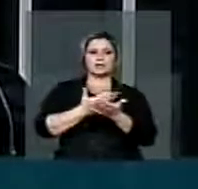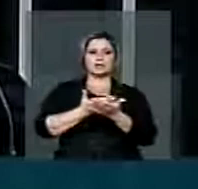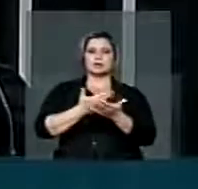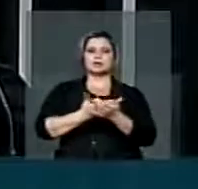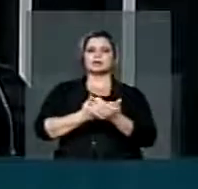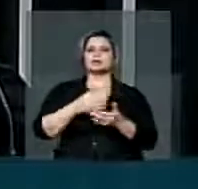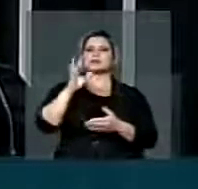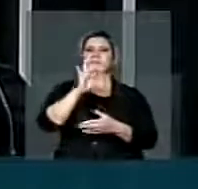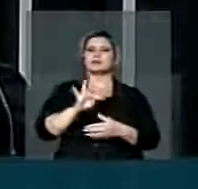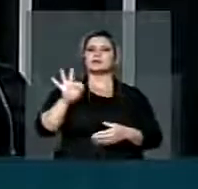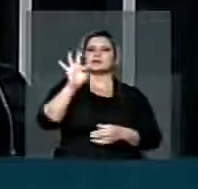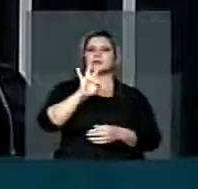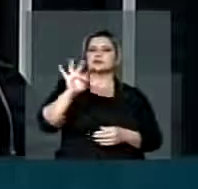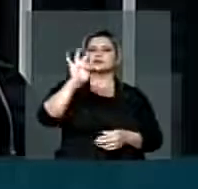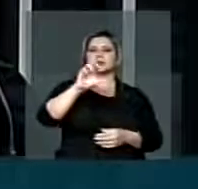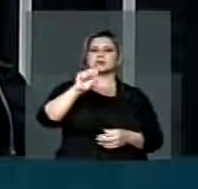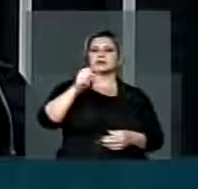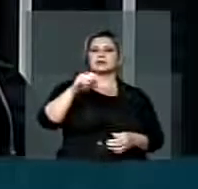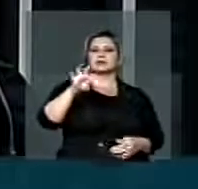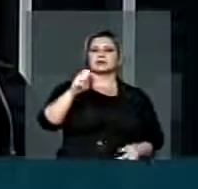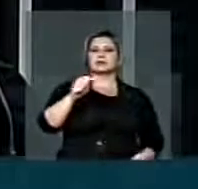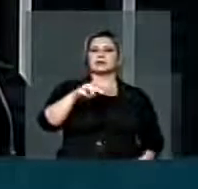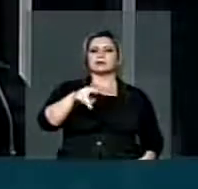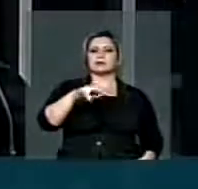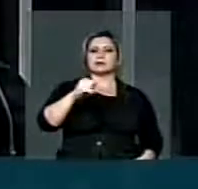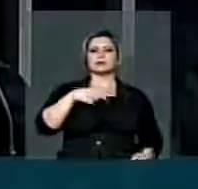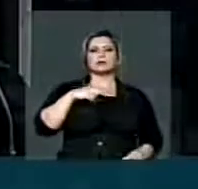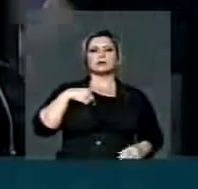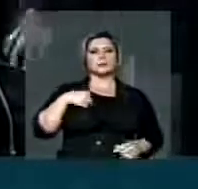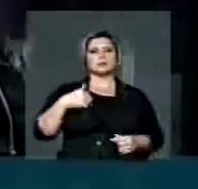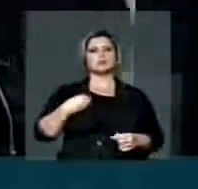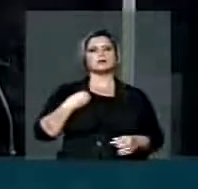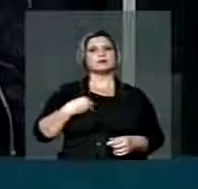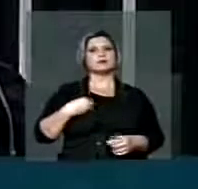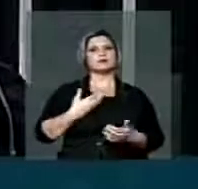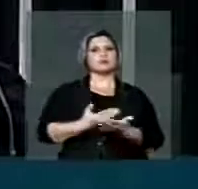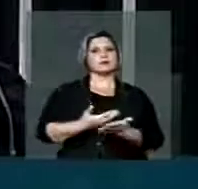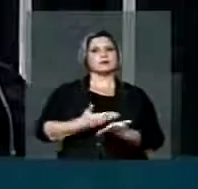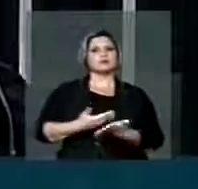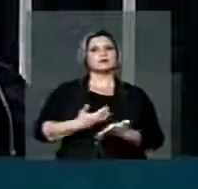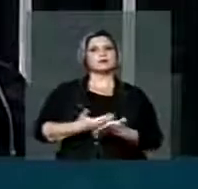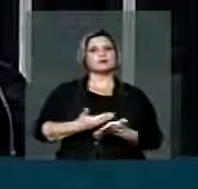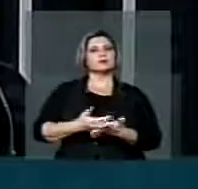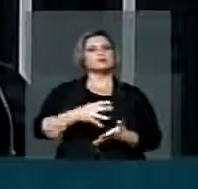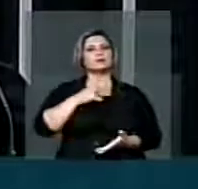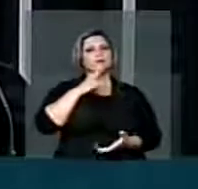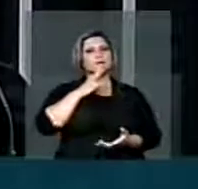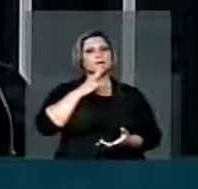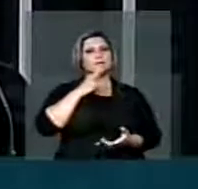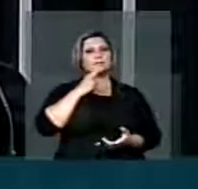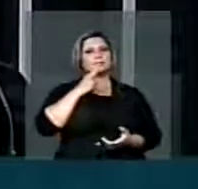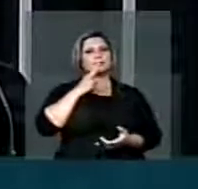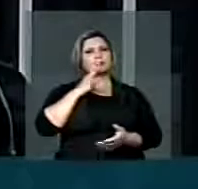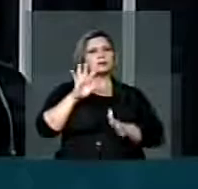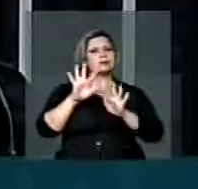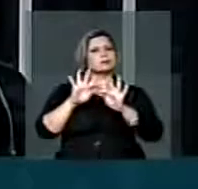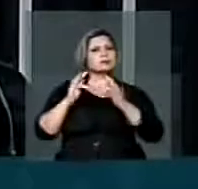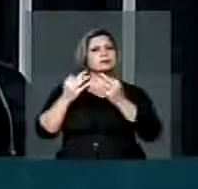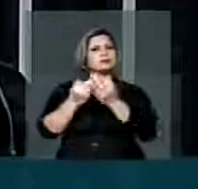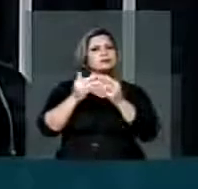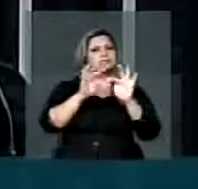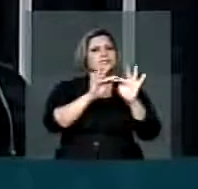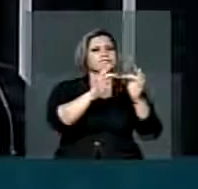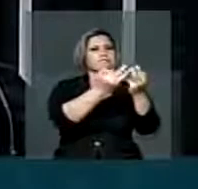Maria, cidade onde eu estudei, e conheço muitos